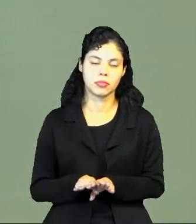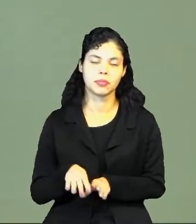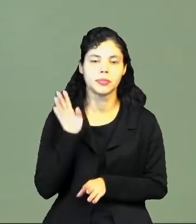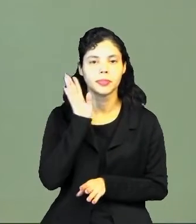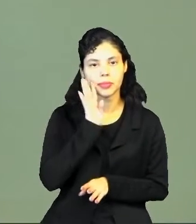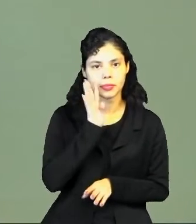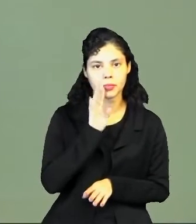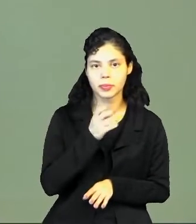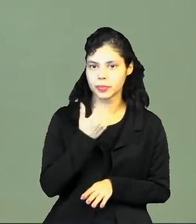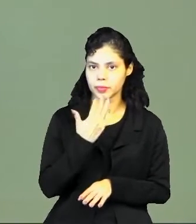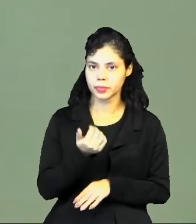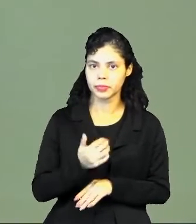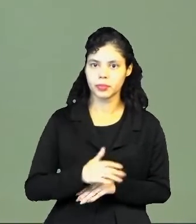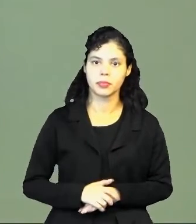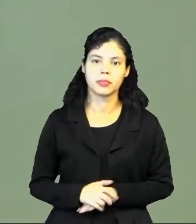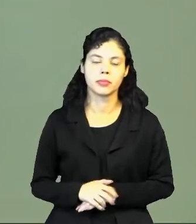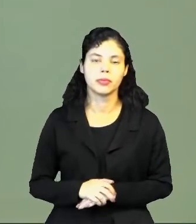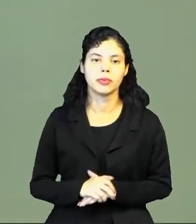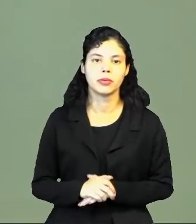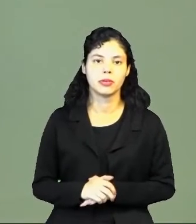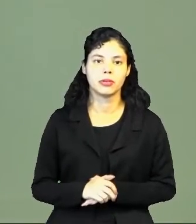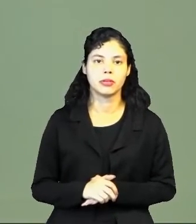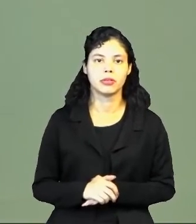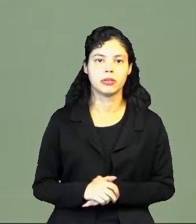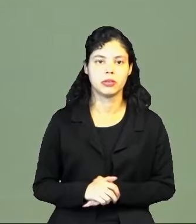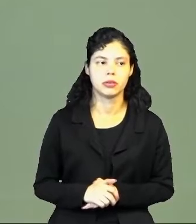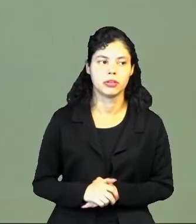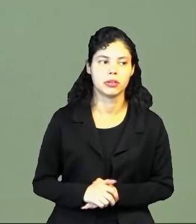divertida, tá bom? Então, a primeira questão fala o